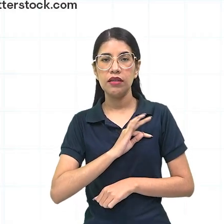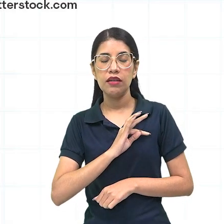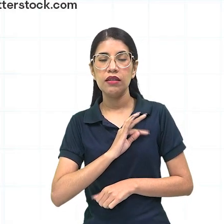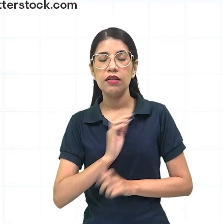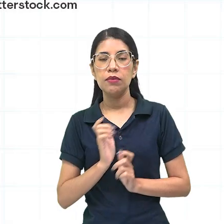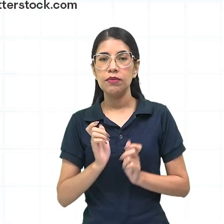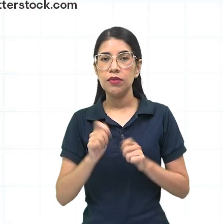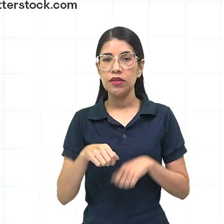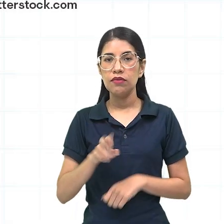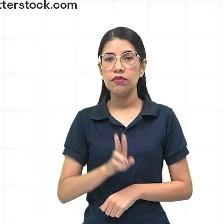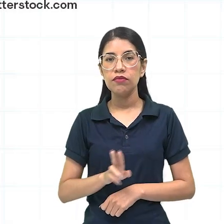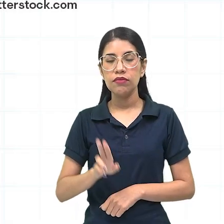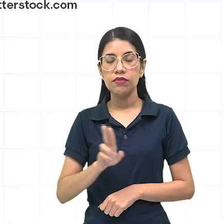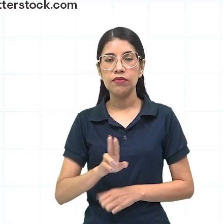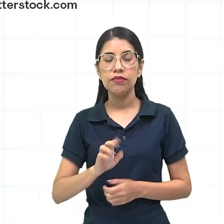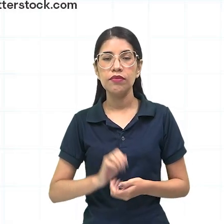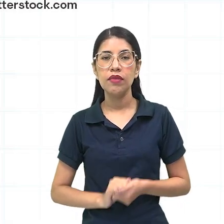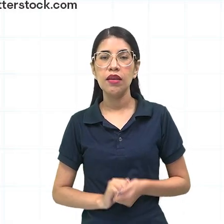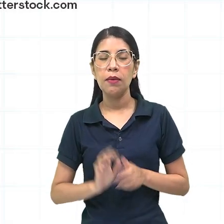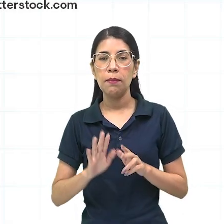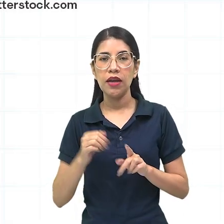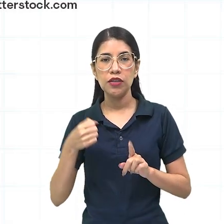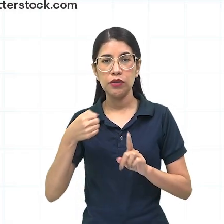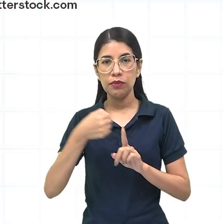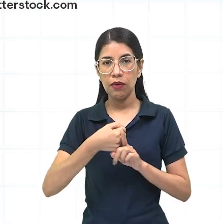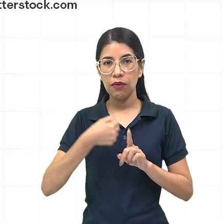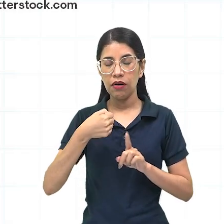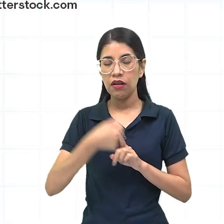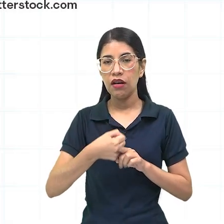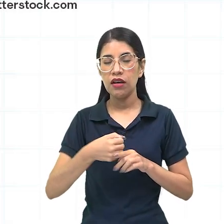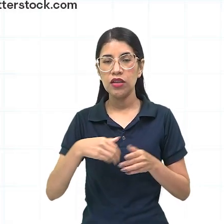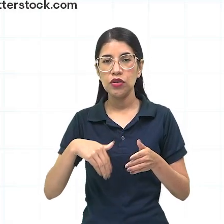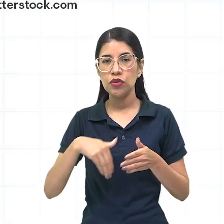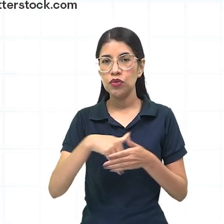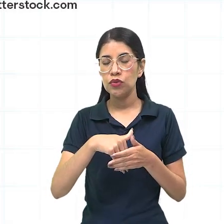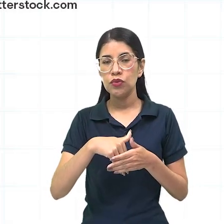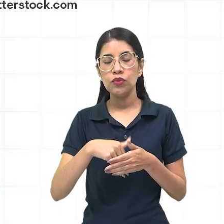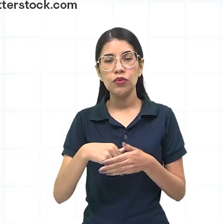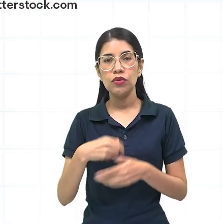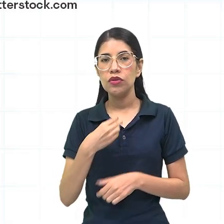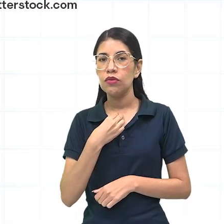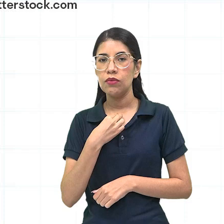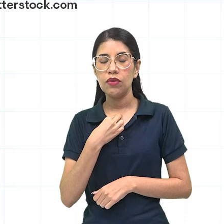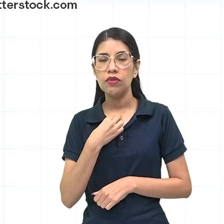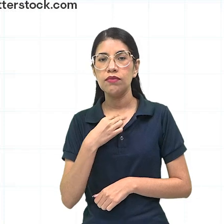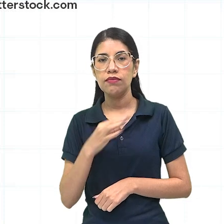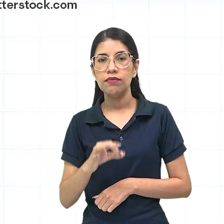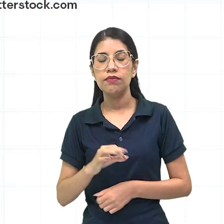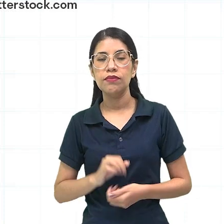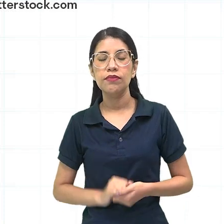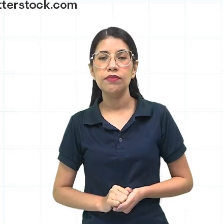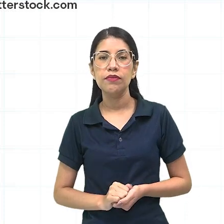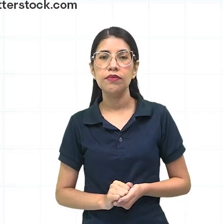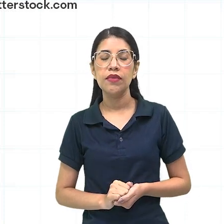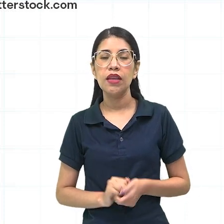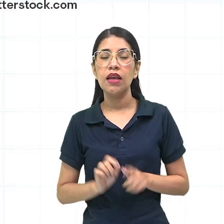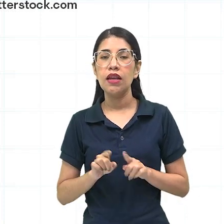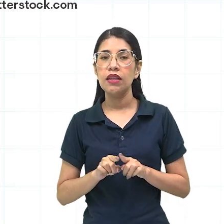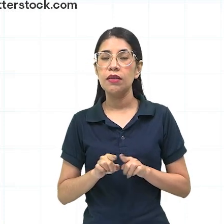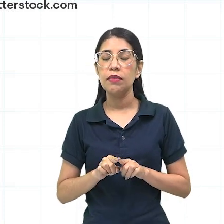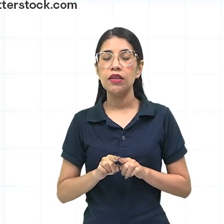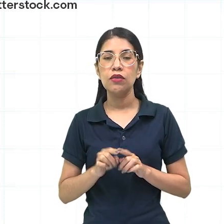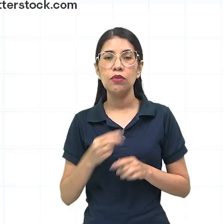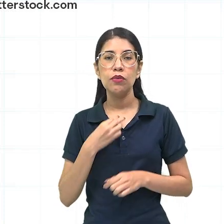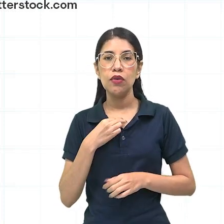isso é possível de utilizar, mas pancadas não faz parte dessas lutas. Não